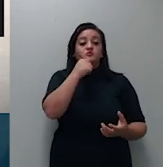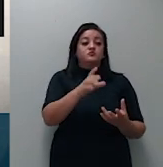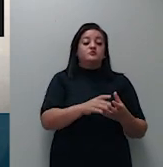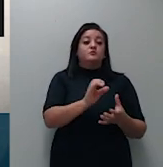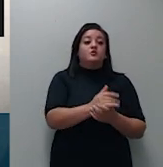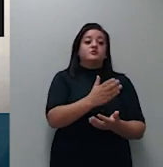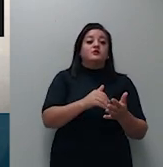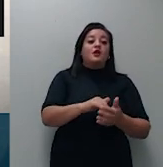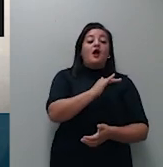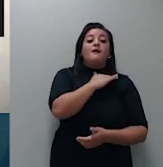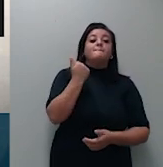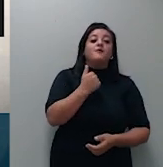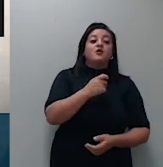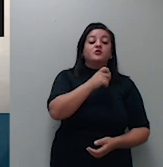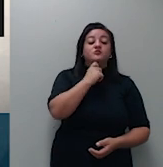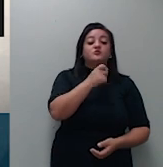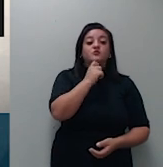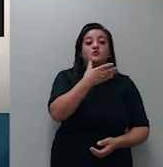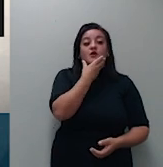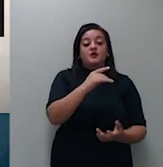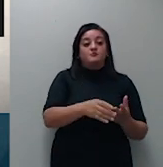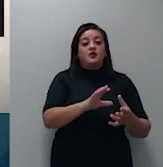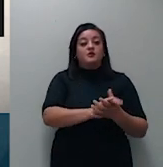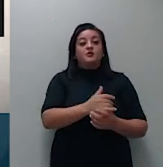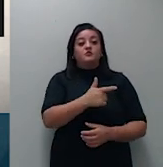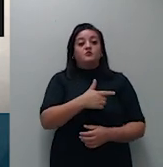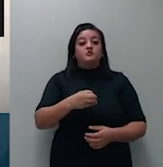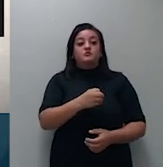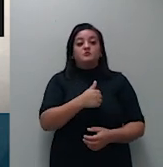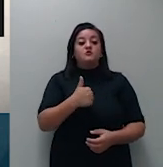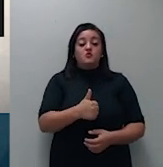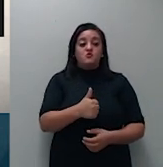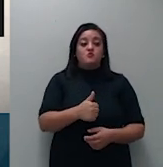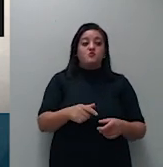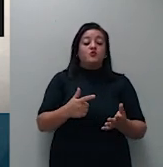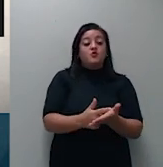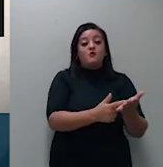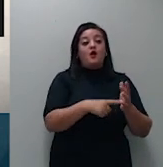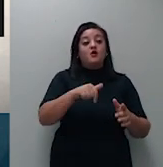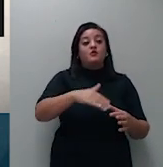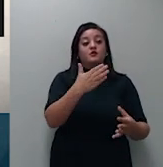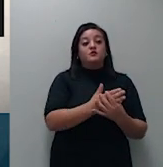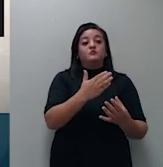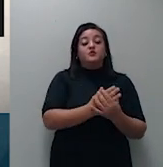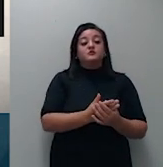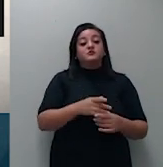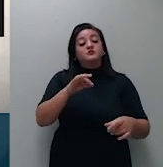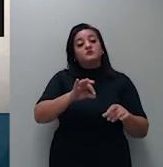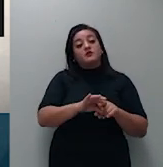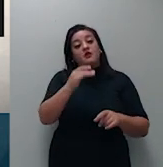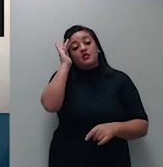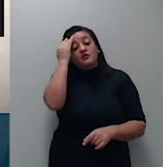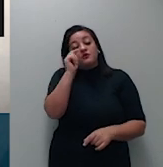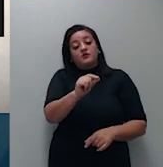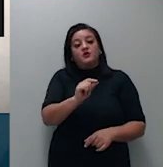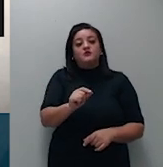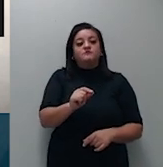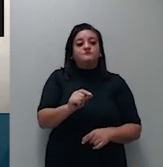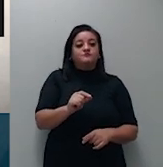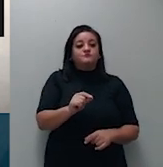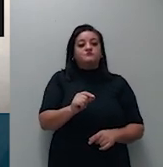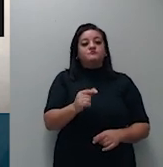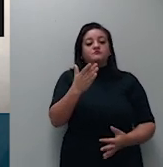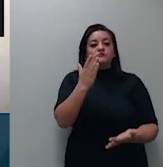companheiro até o óbito do ex-companheiro em 2001 e o acórdão na ação de união estável entendeu